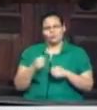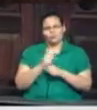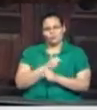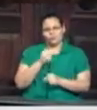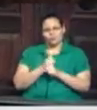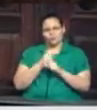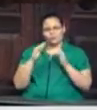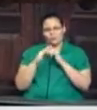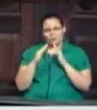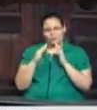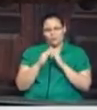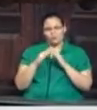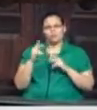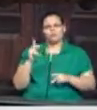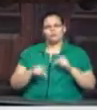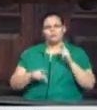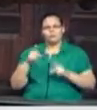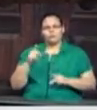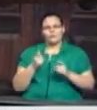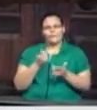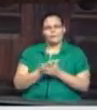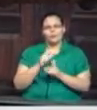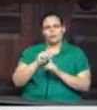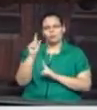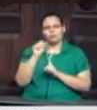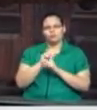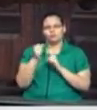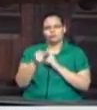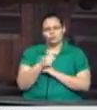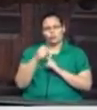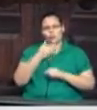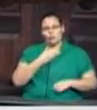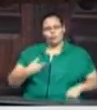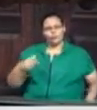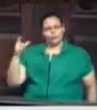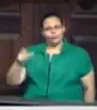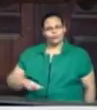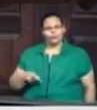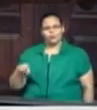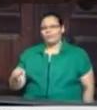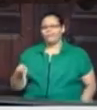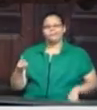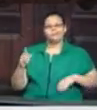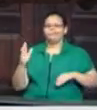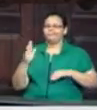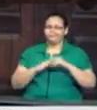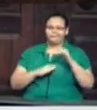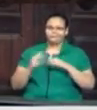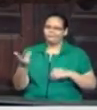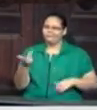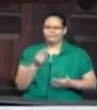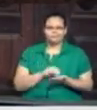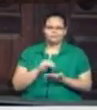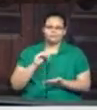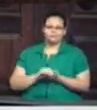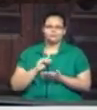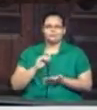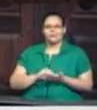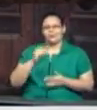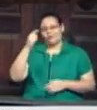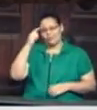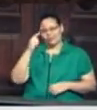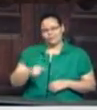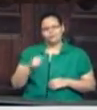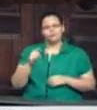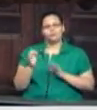casa popular, tem que pagar o aluguel social. O governo é tão incompetente que ele manda um projeto de lei nessa